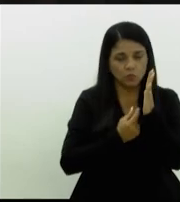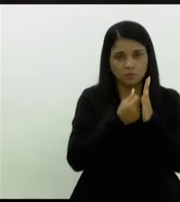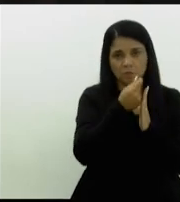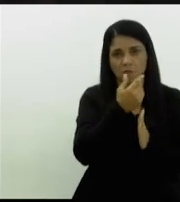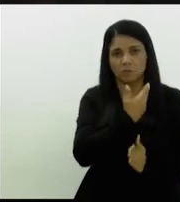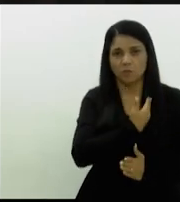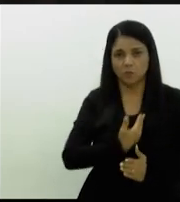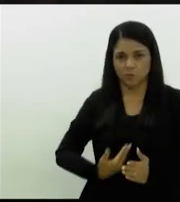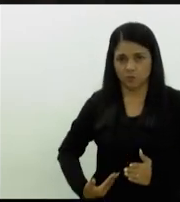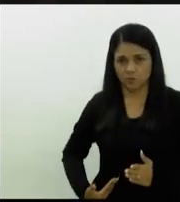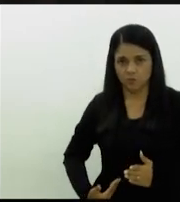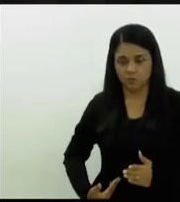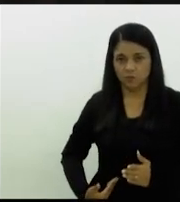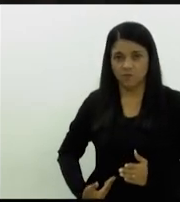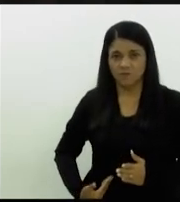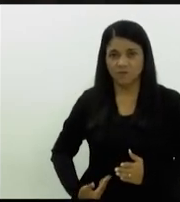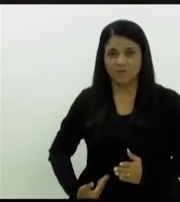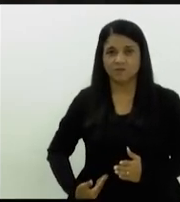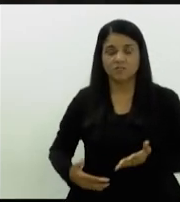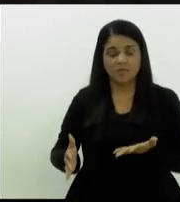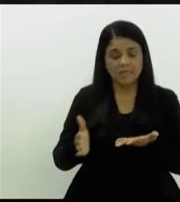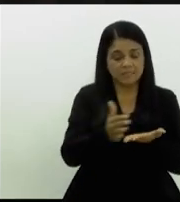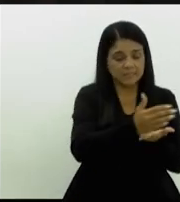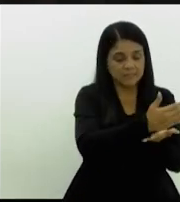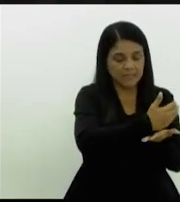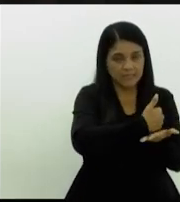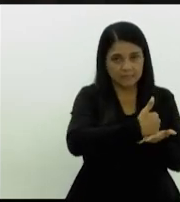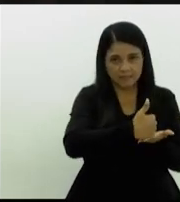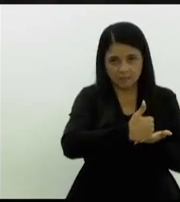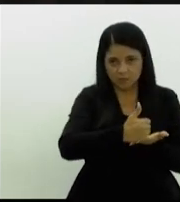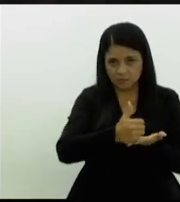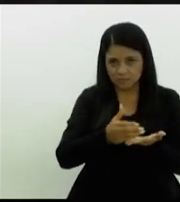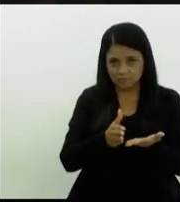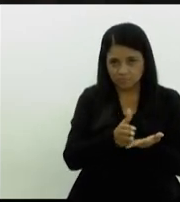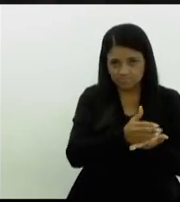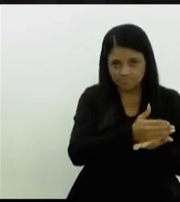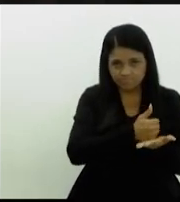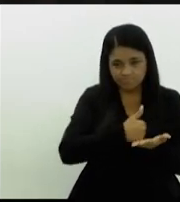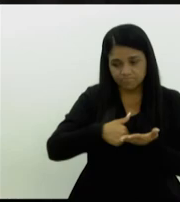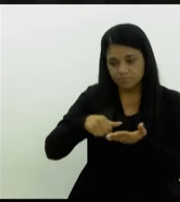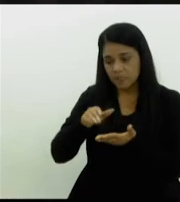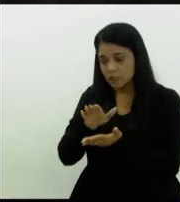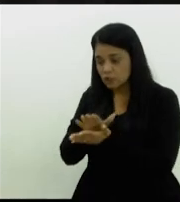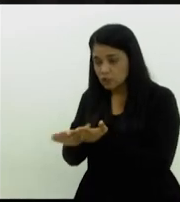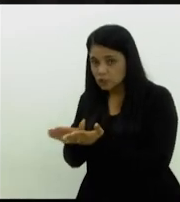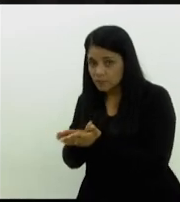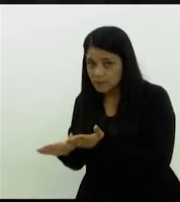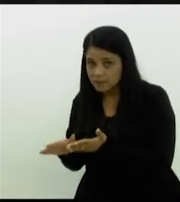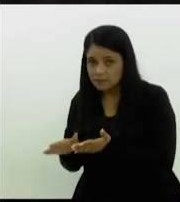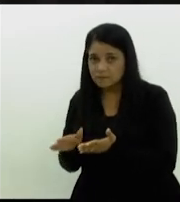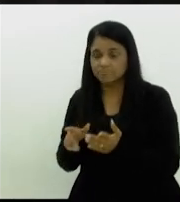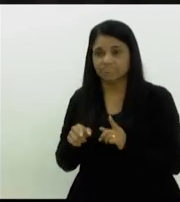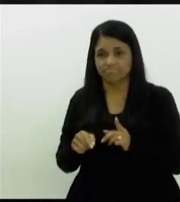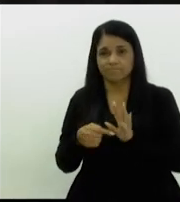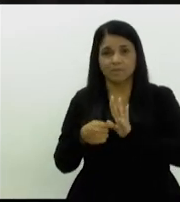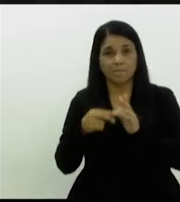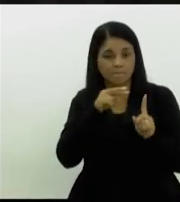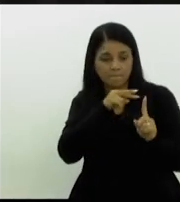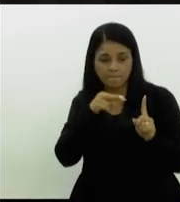público, isto é, das receitas e das despesas.